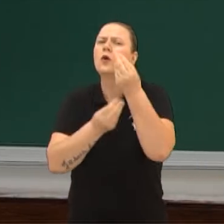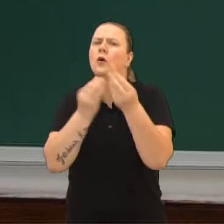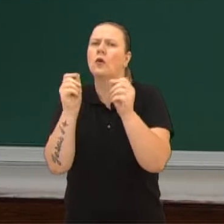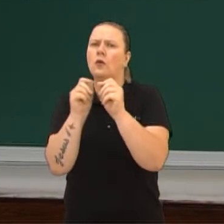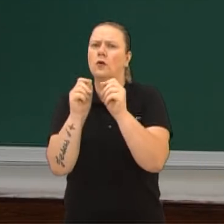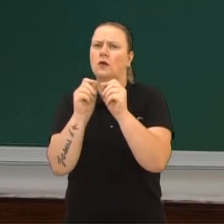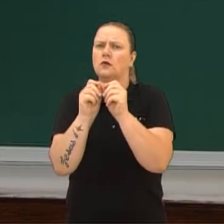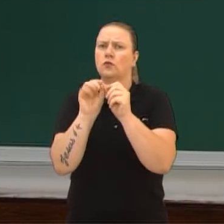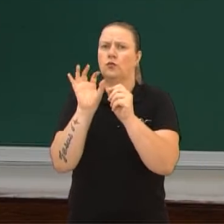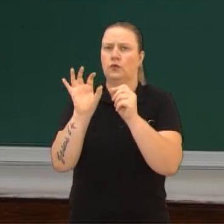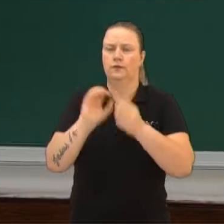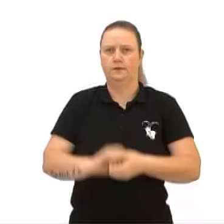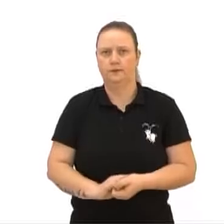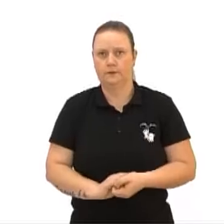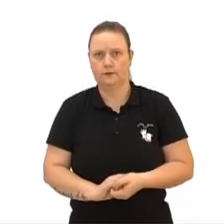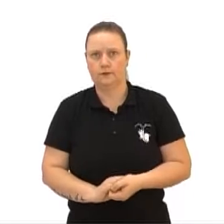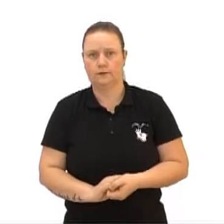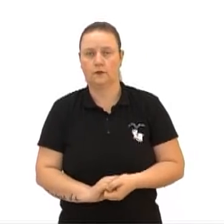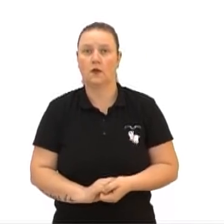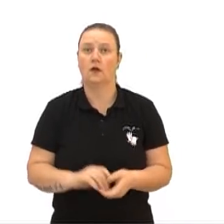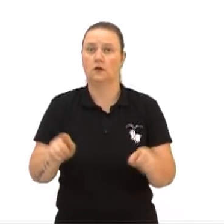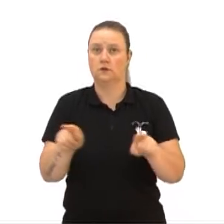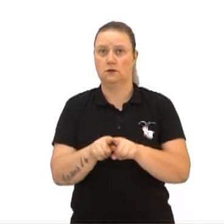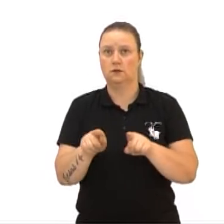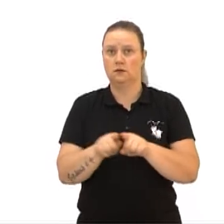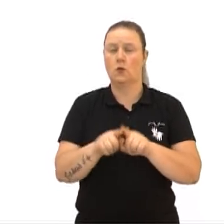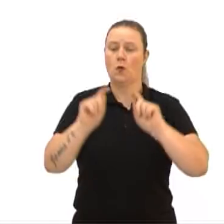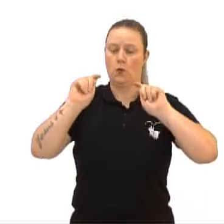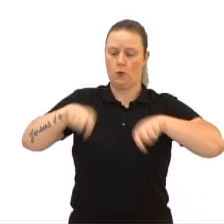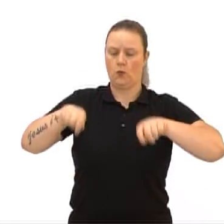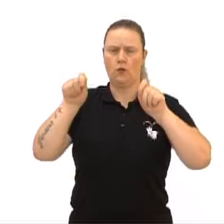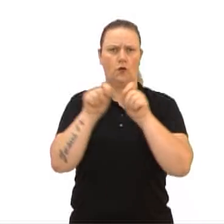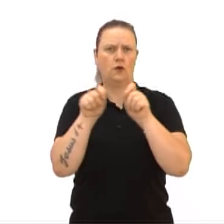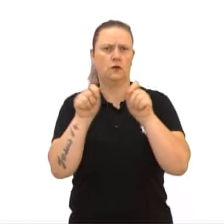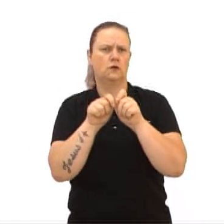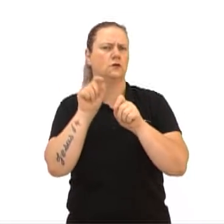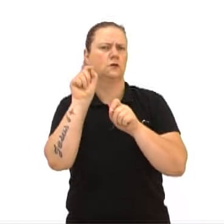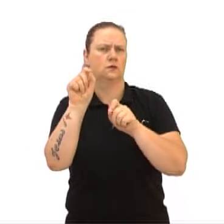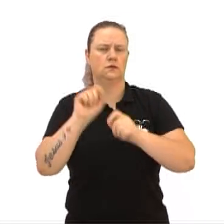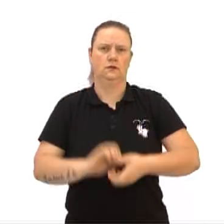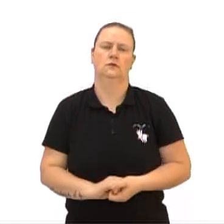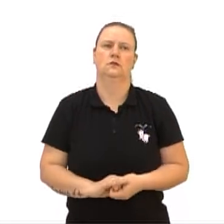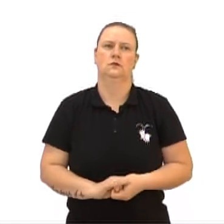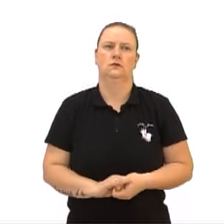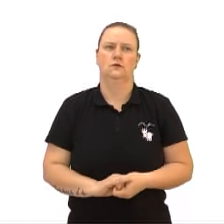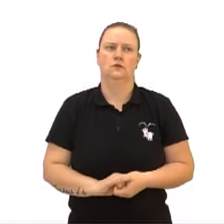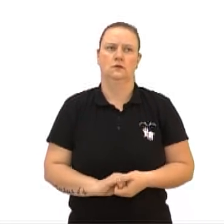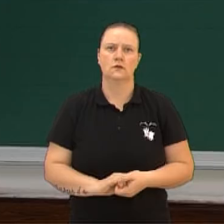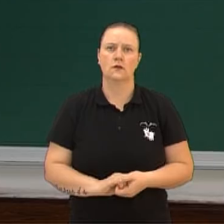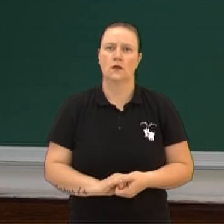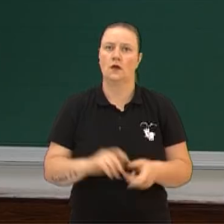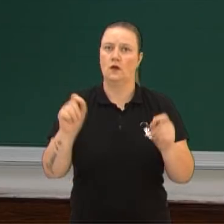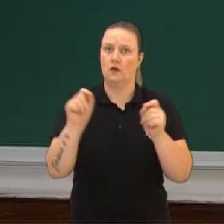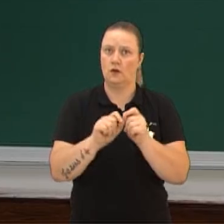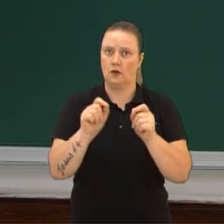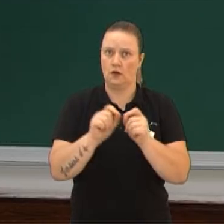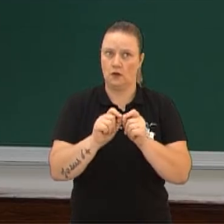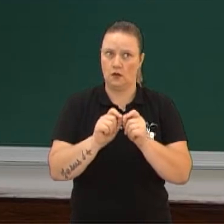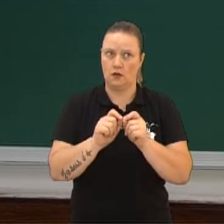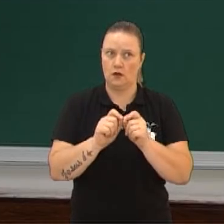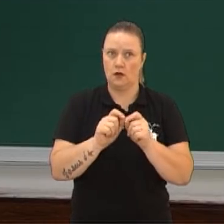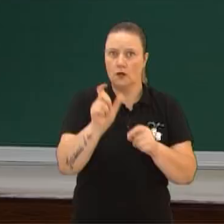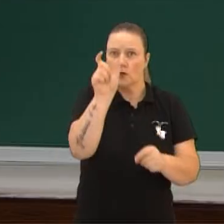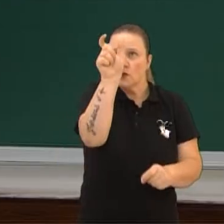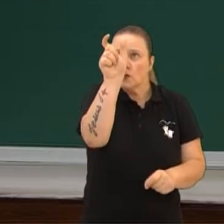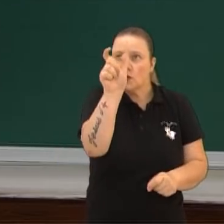gente construir um gráfico, tá? O que nós temos que fazer? Olha só, nós vamos fazer um gráfico de